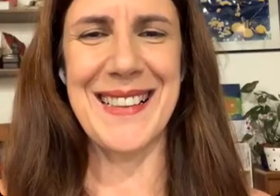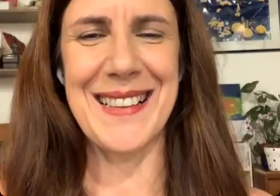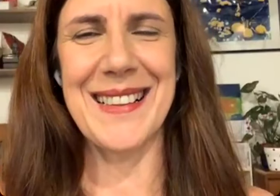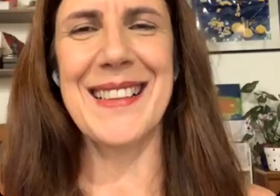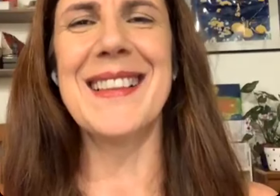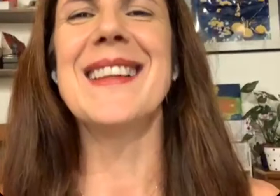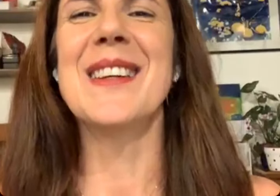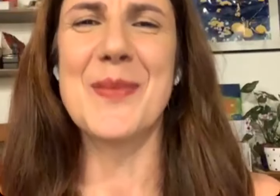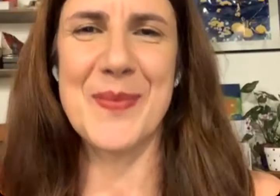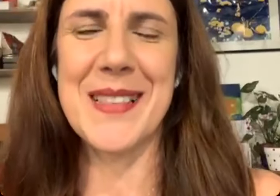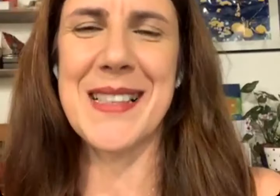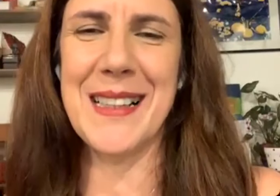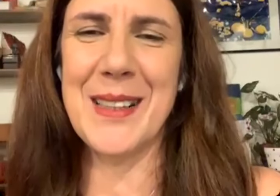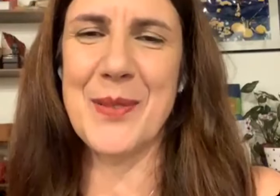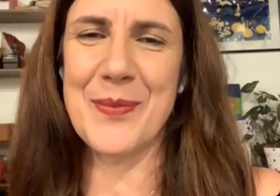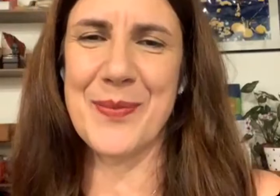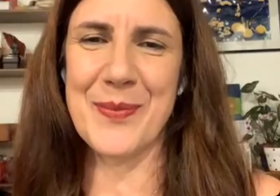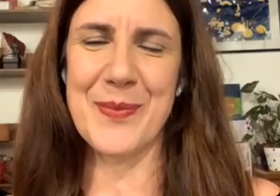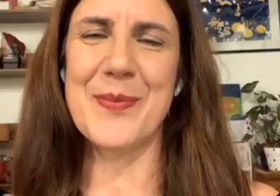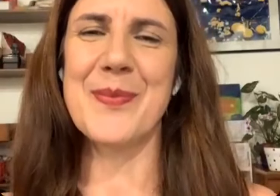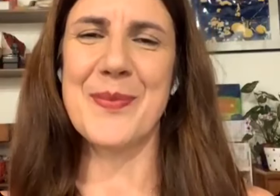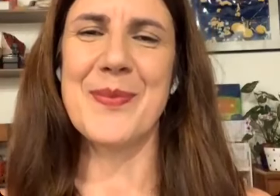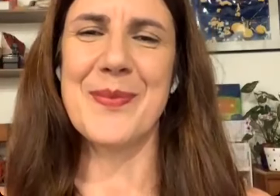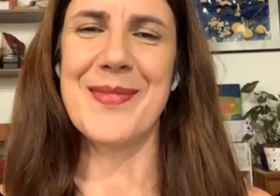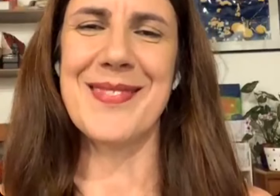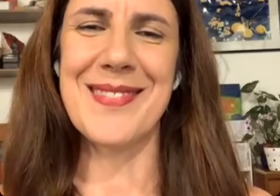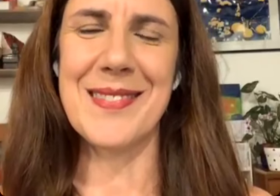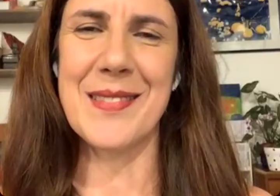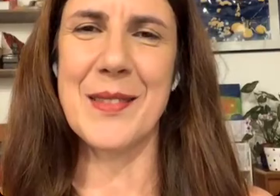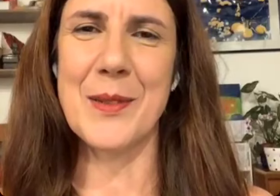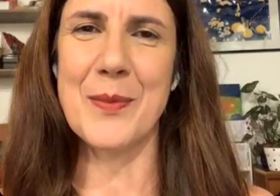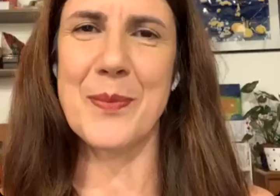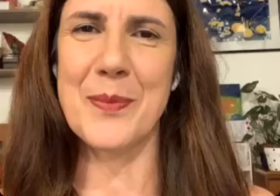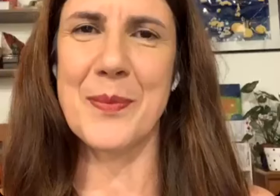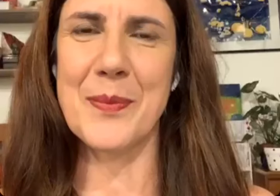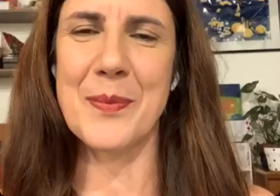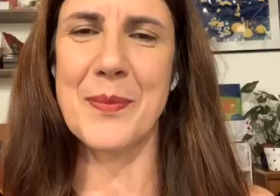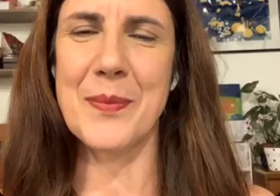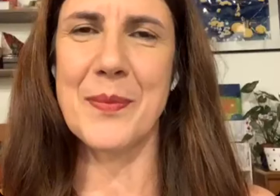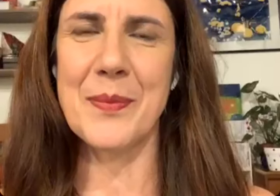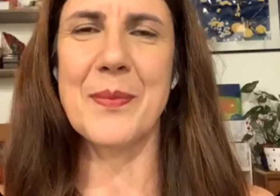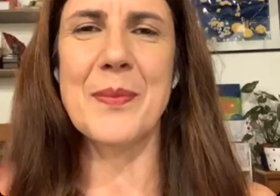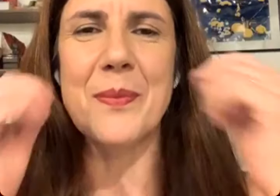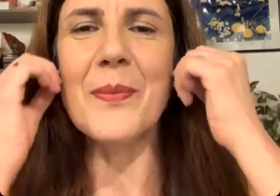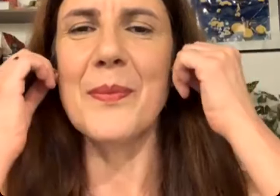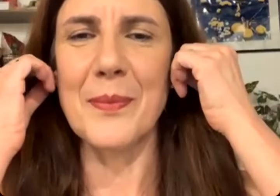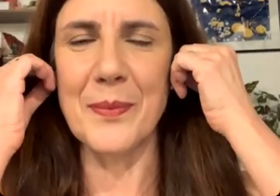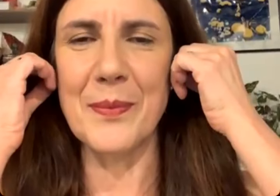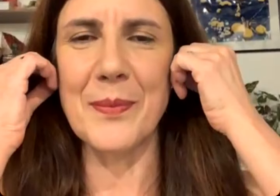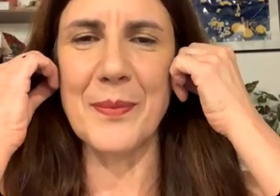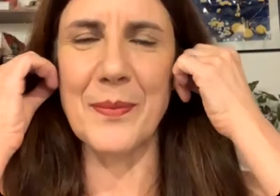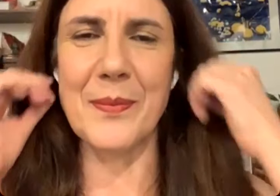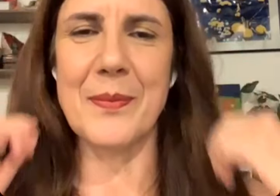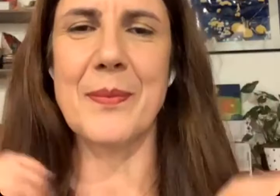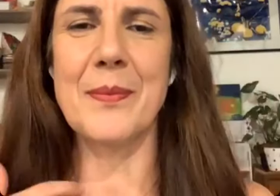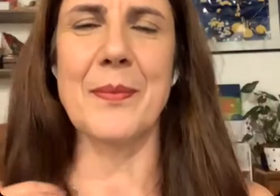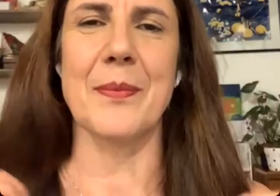tempo. Mas deu tudo certo. Tem mais uma solicitação aqui pra entrar. É da